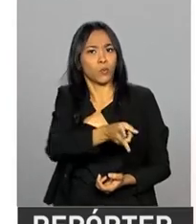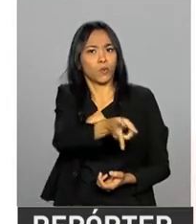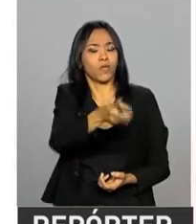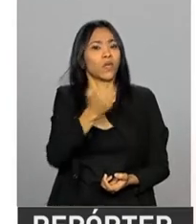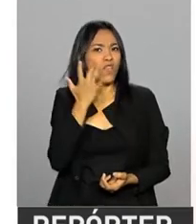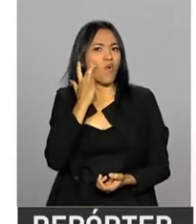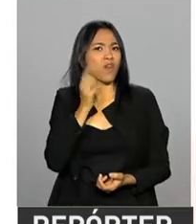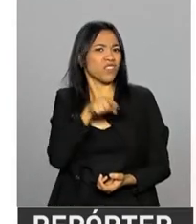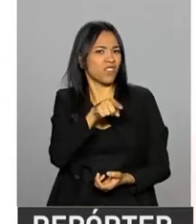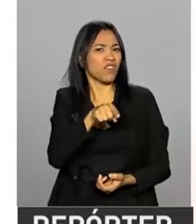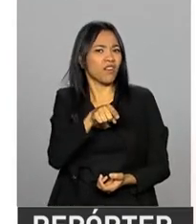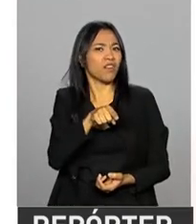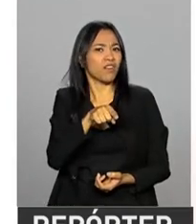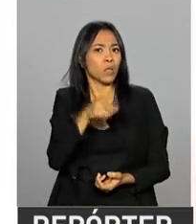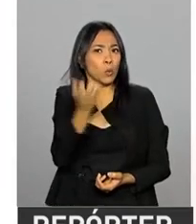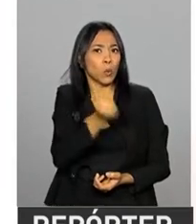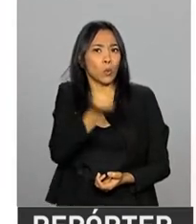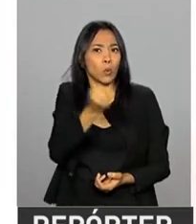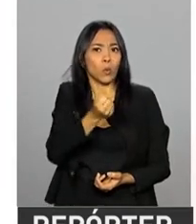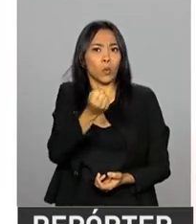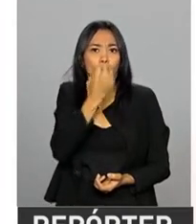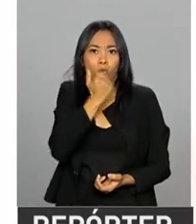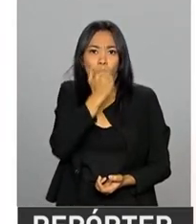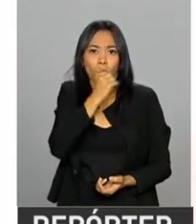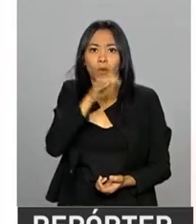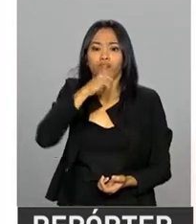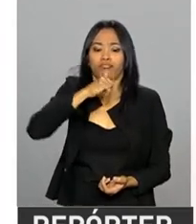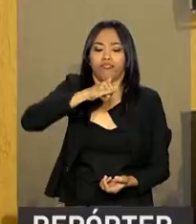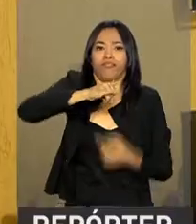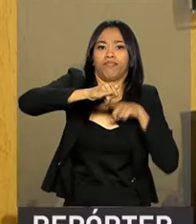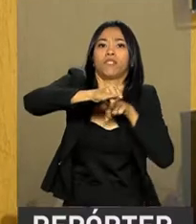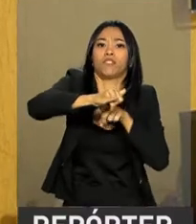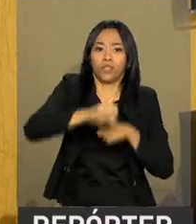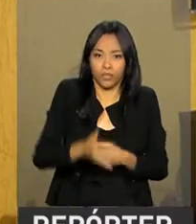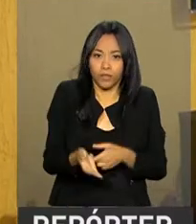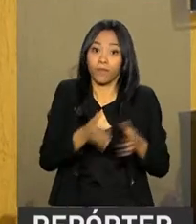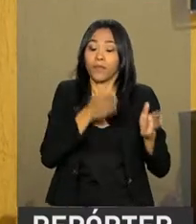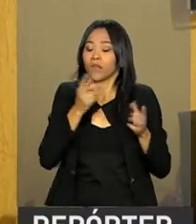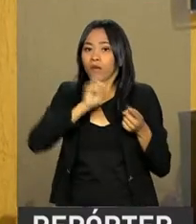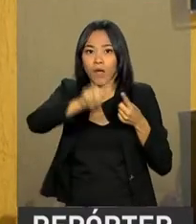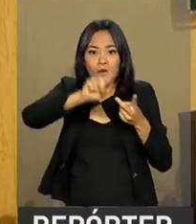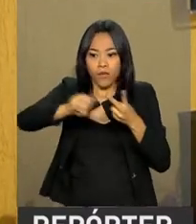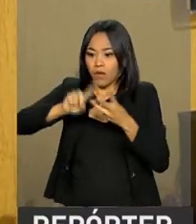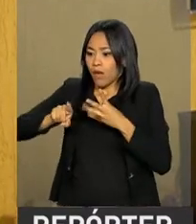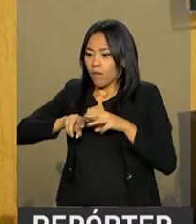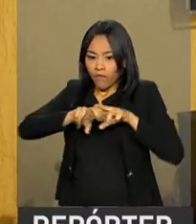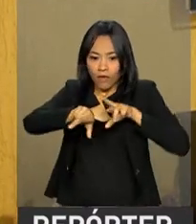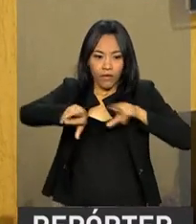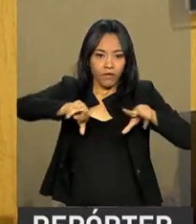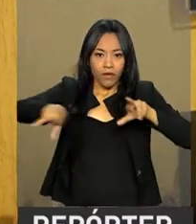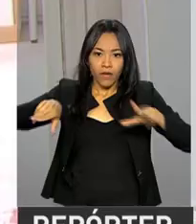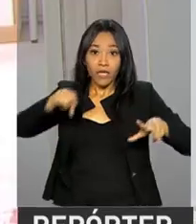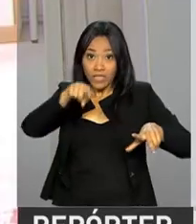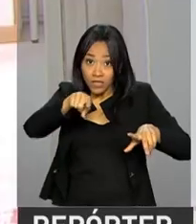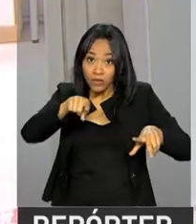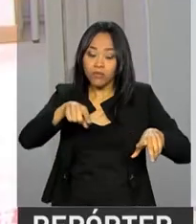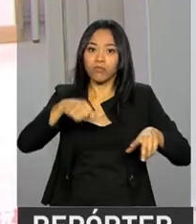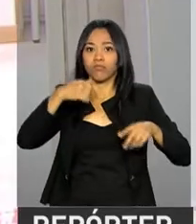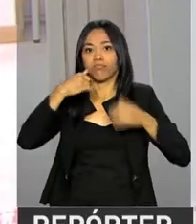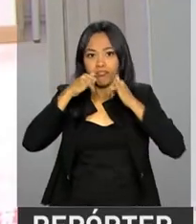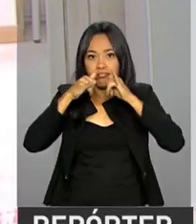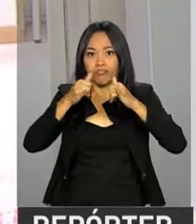eu acho que ela também consome um pouco mais de energia tanta coisa ligada na tomada gera um custo